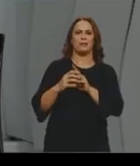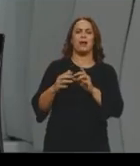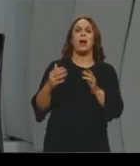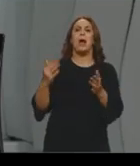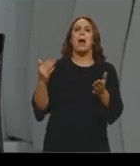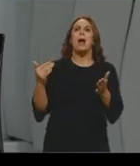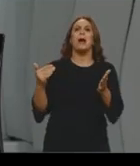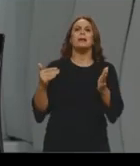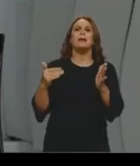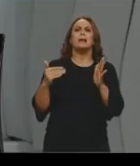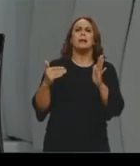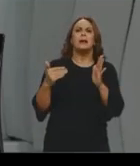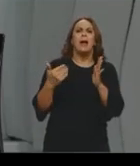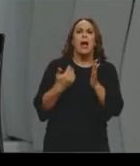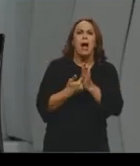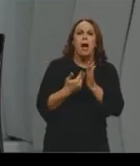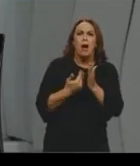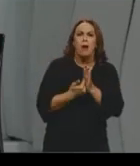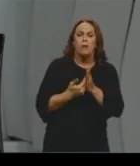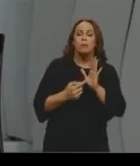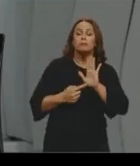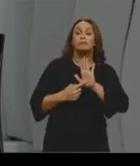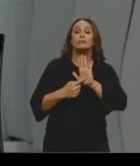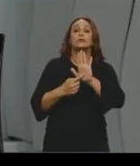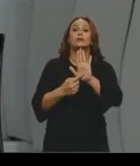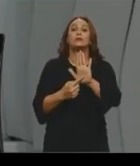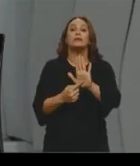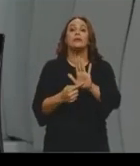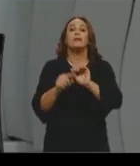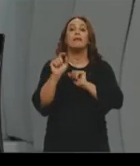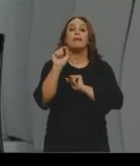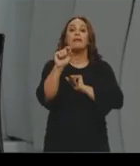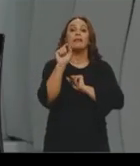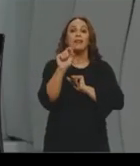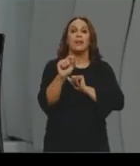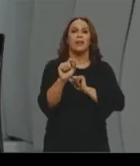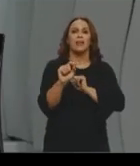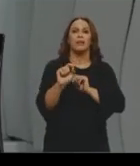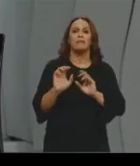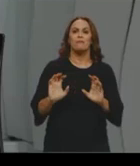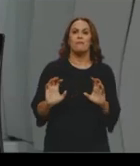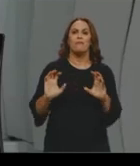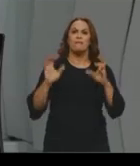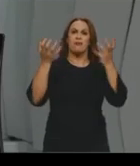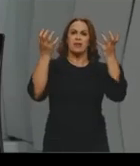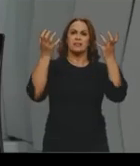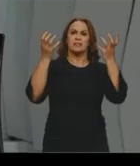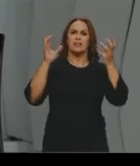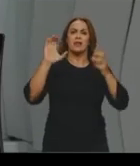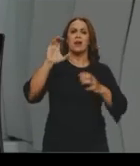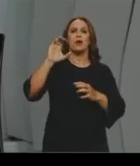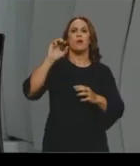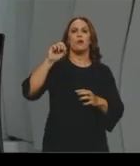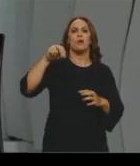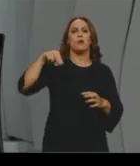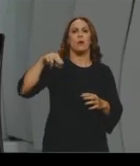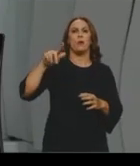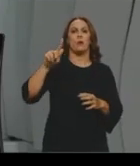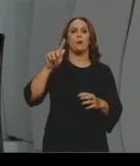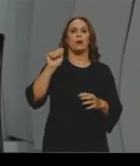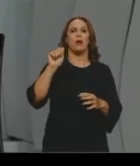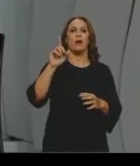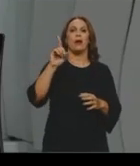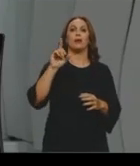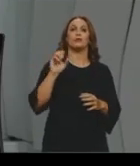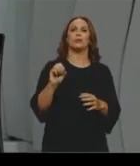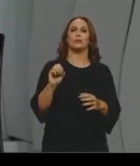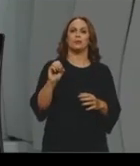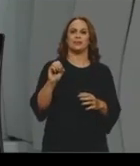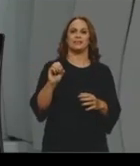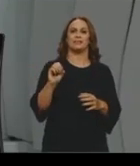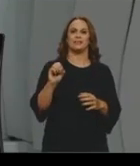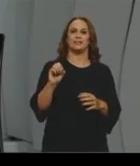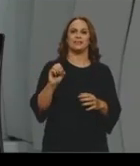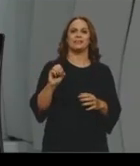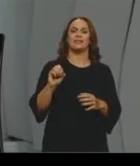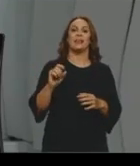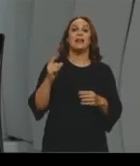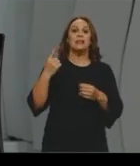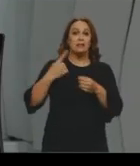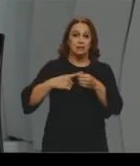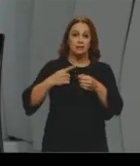festa de congado, ou tem gente que chama de reinado, né? Então, eu trouxe da minha cidade mesmo, de Oliveira, porque é um lugar que é